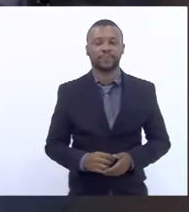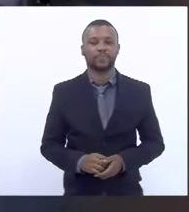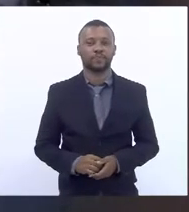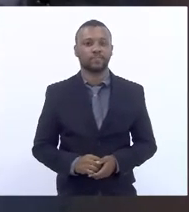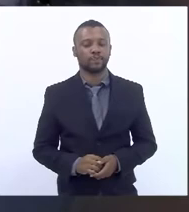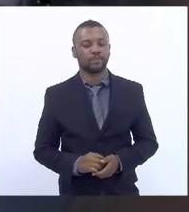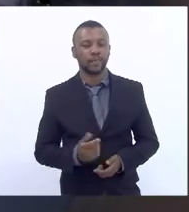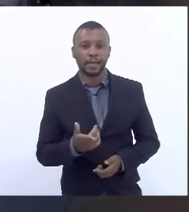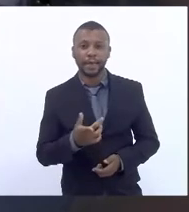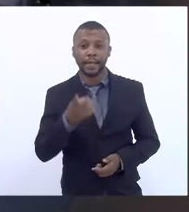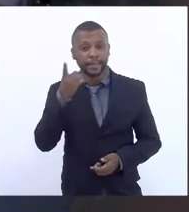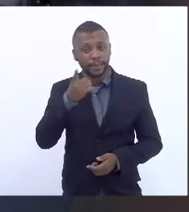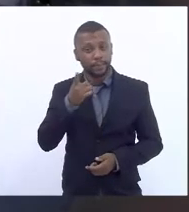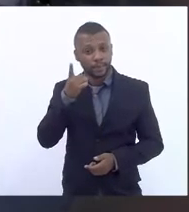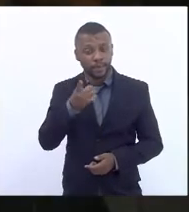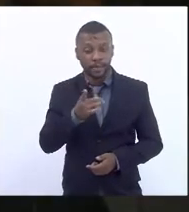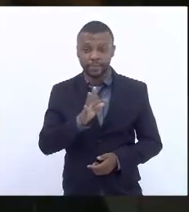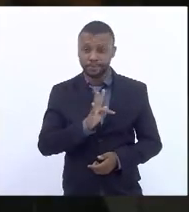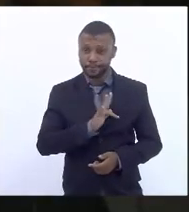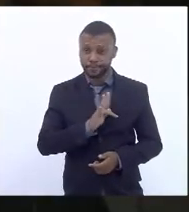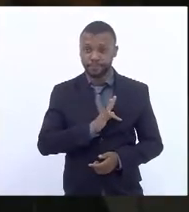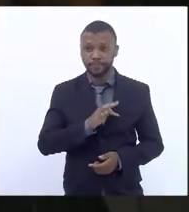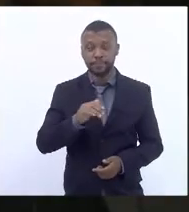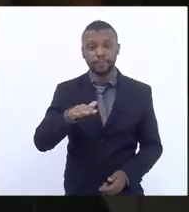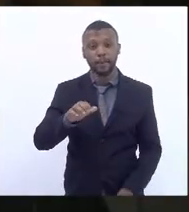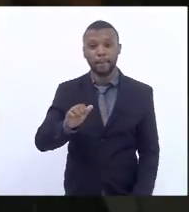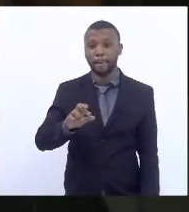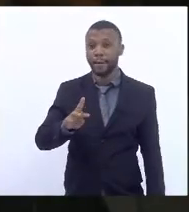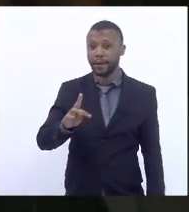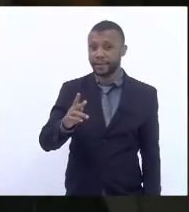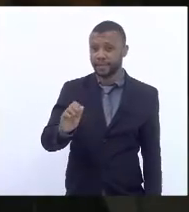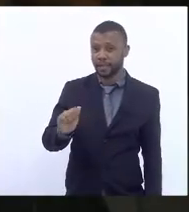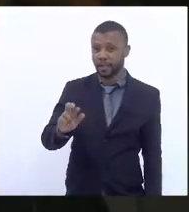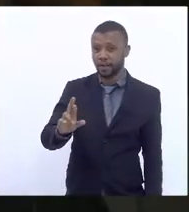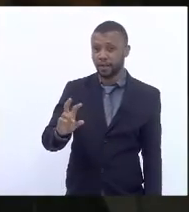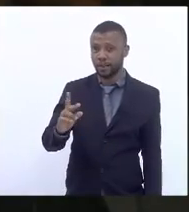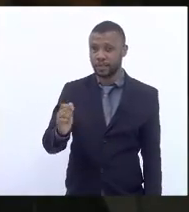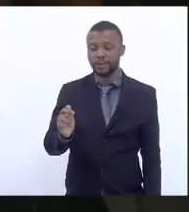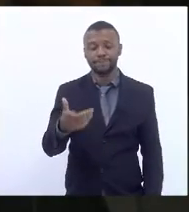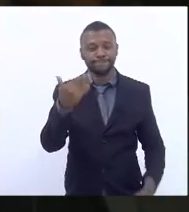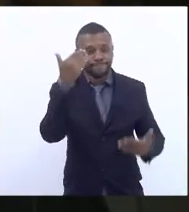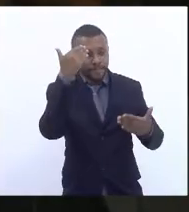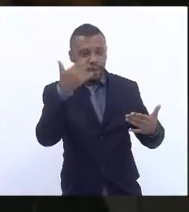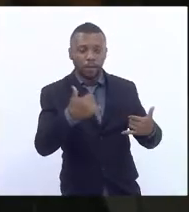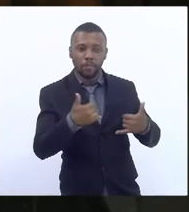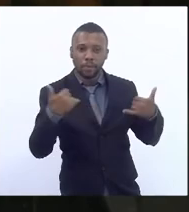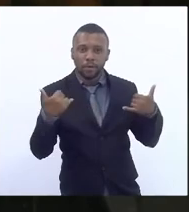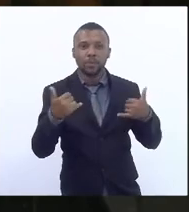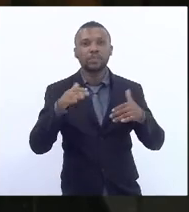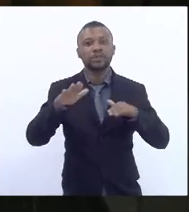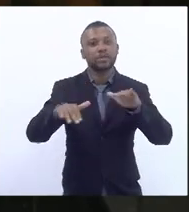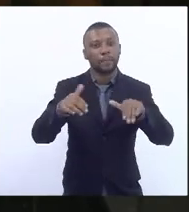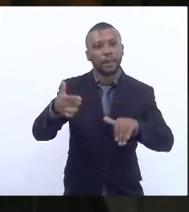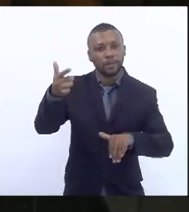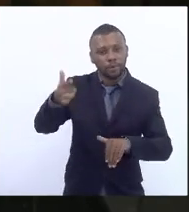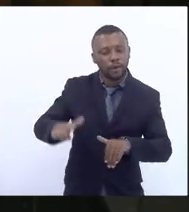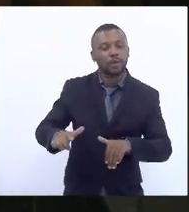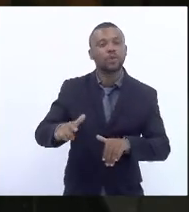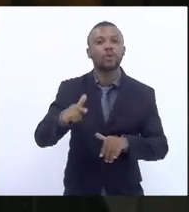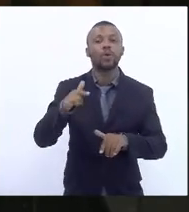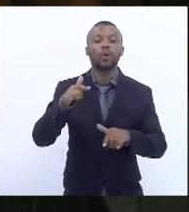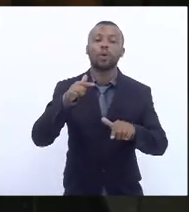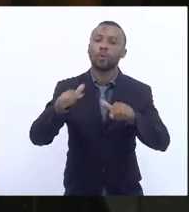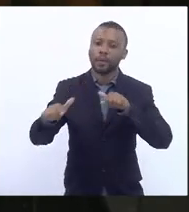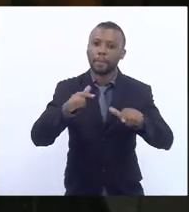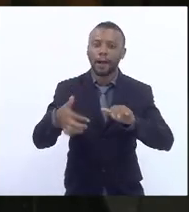Doutora Marta Rocha, agradecer aqui a nobreza da senhora de chamar novamente os trabalhos à ordem.